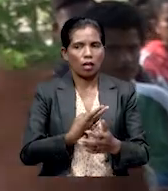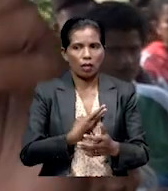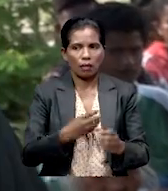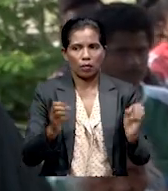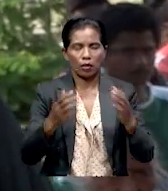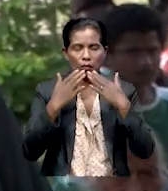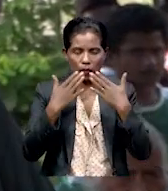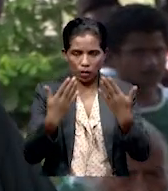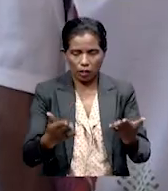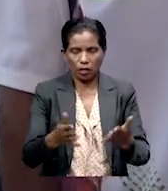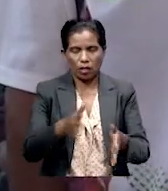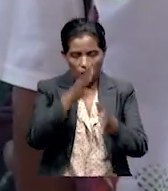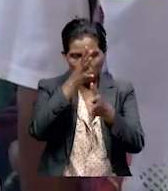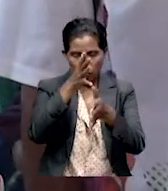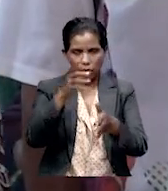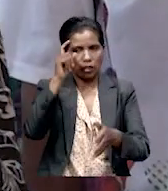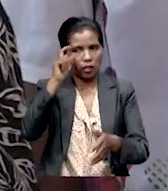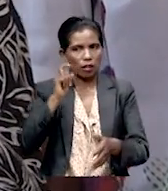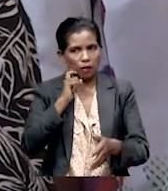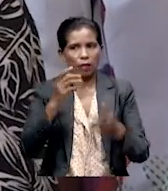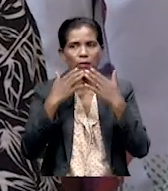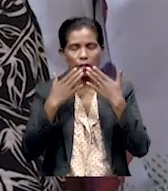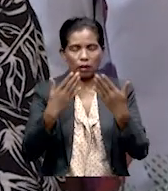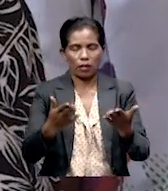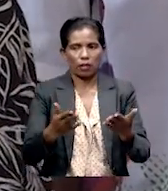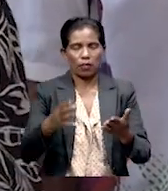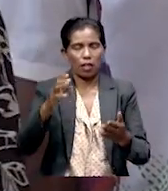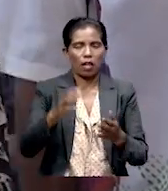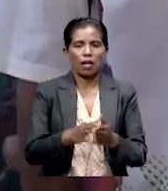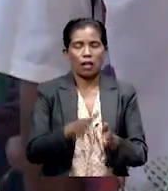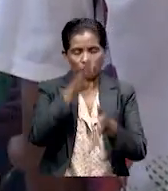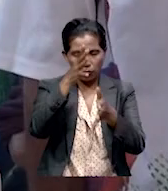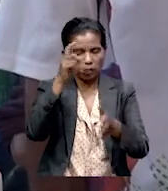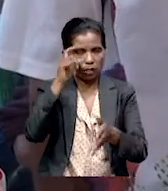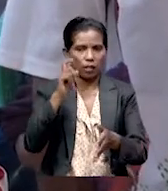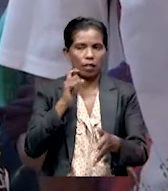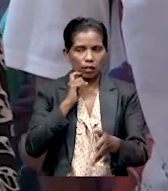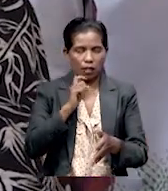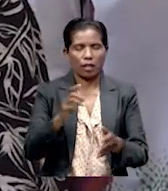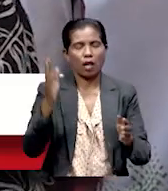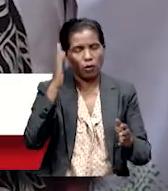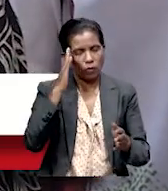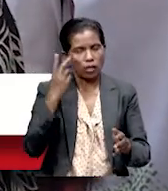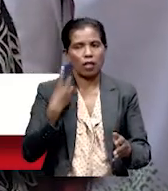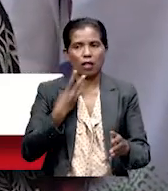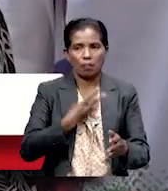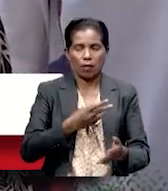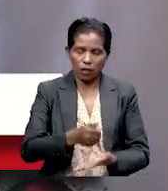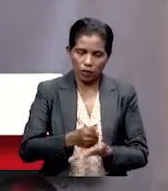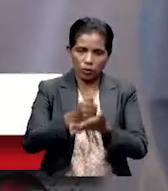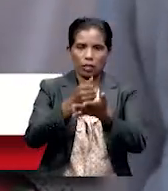lua foi obrigado para a bossa nana. A meu show obrigado a bonana. A noi ni dia kami ba. Tulu na me